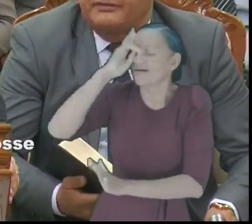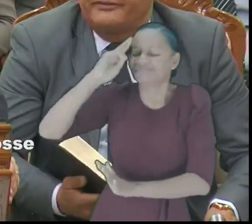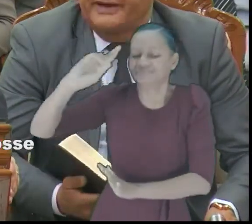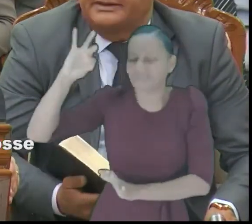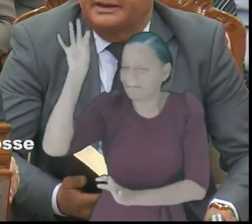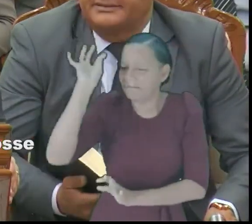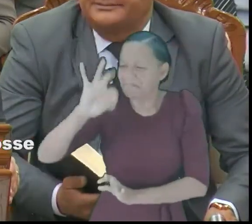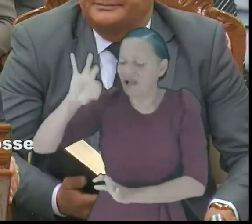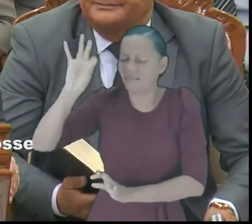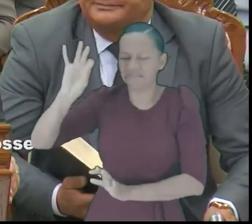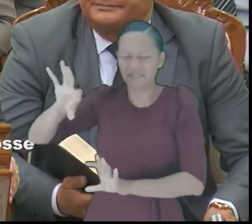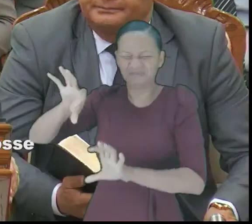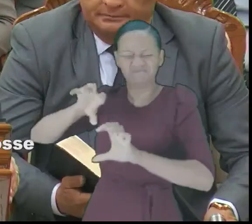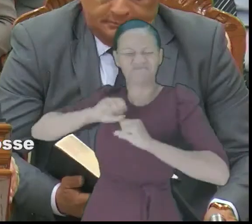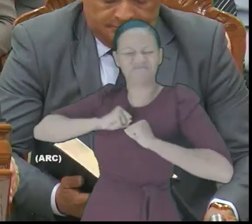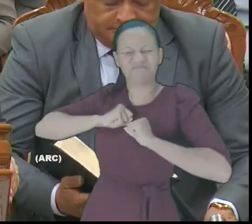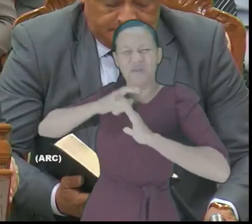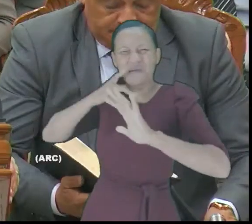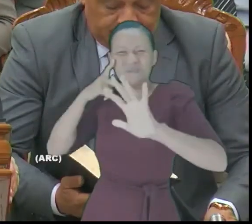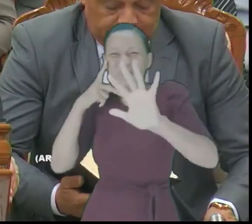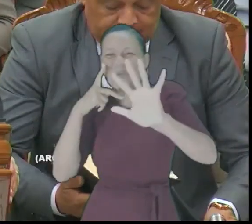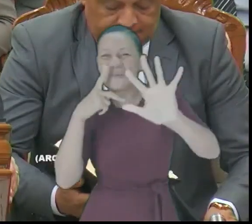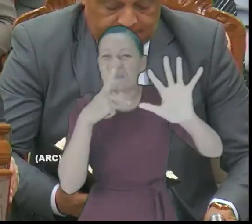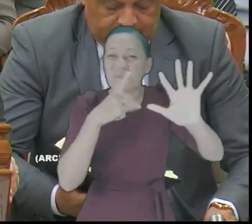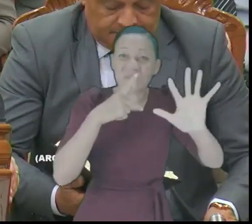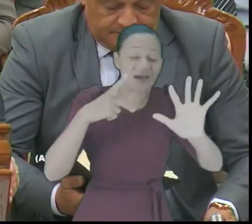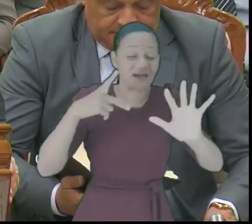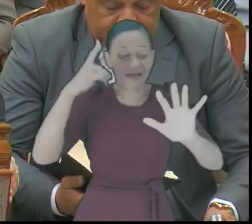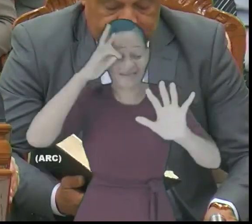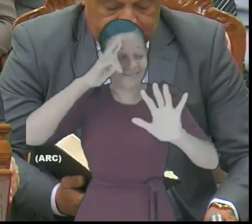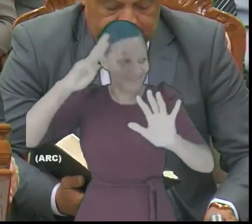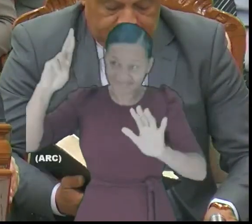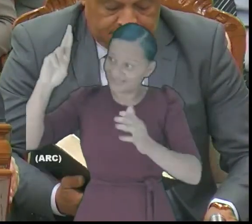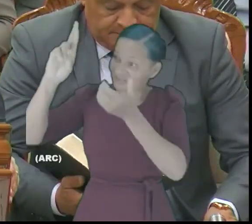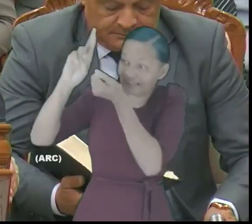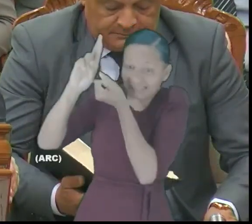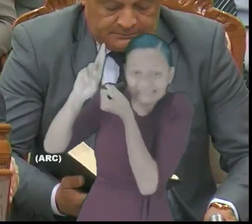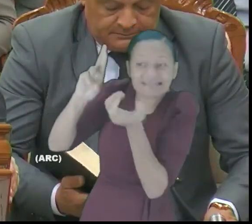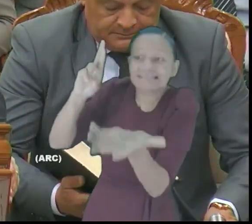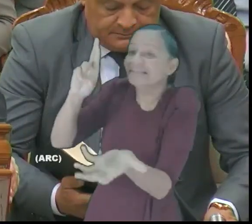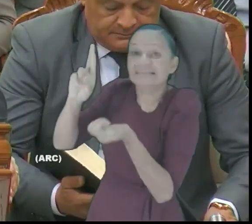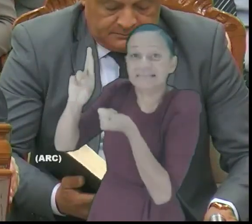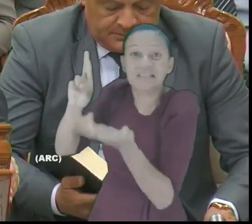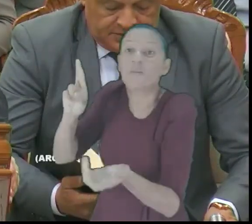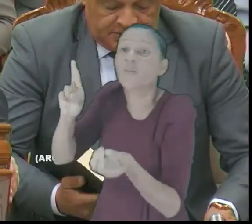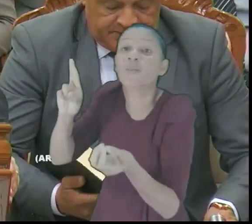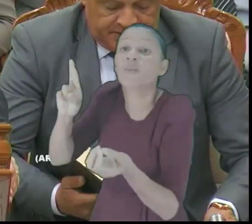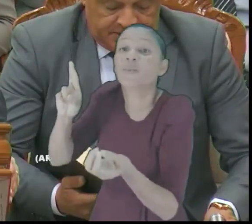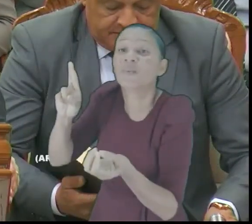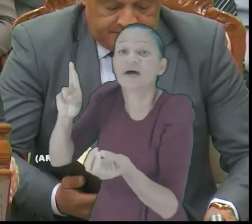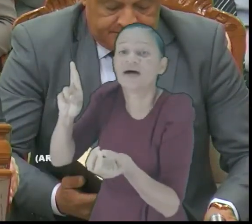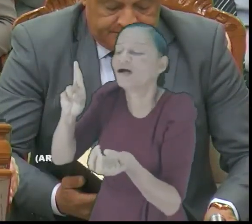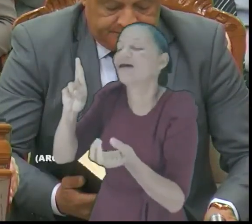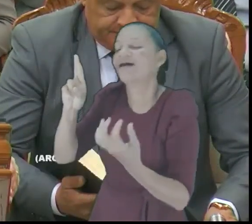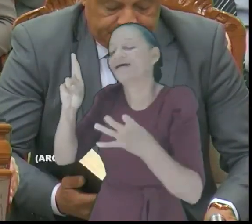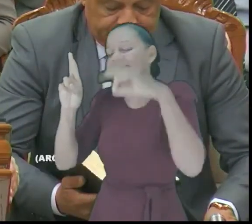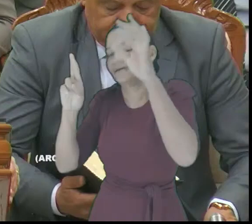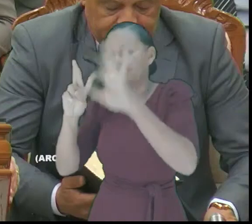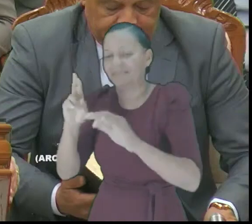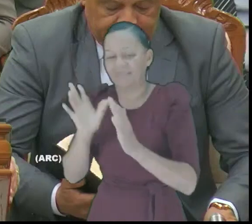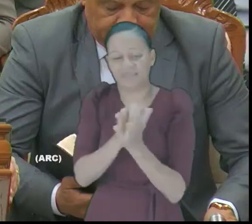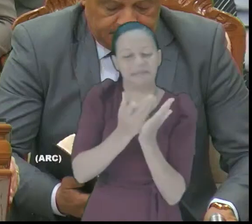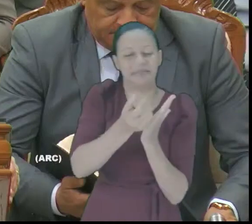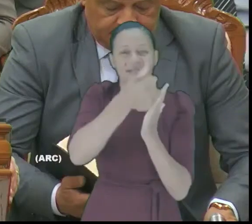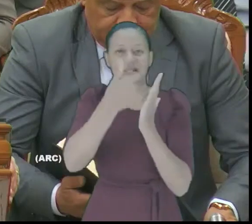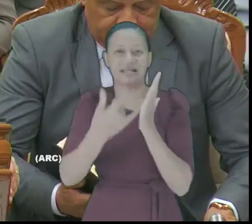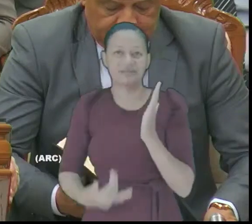irmãos? Profeta. E que o Senhor o que? Lhe desse o que, irmão? Nas Bíblias antigas